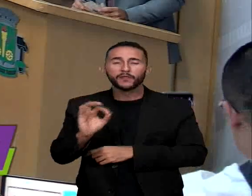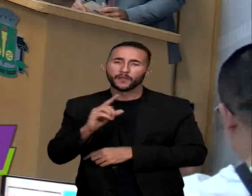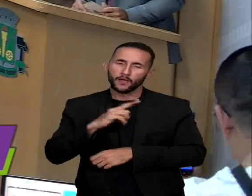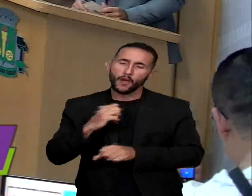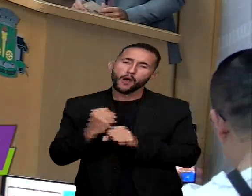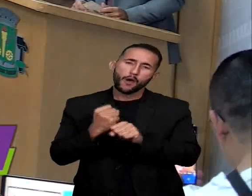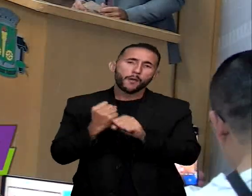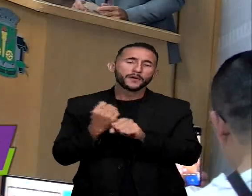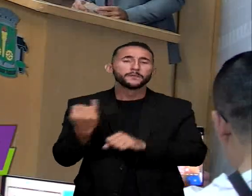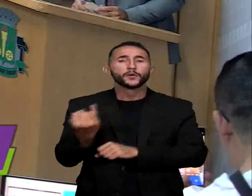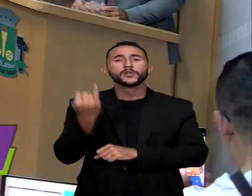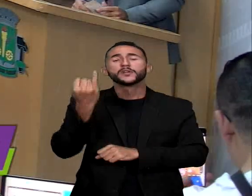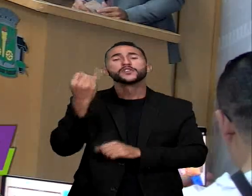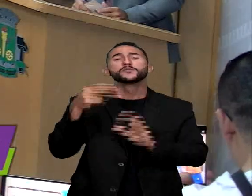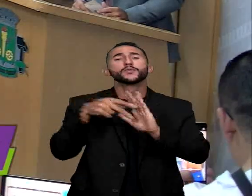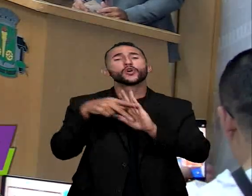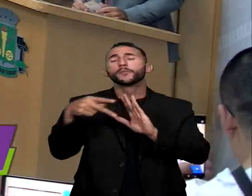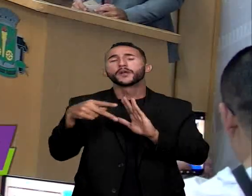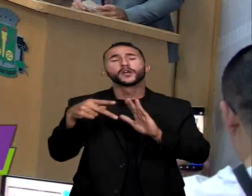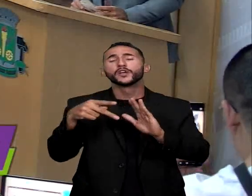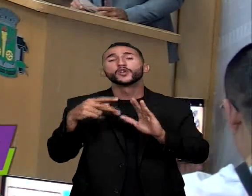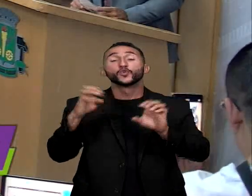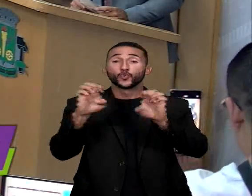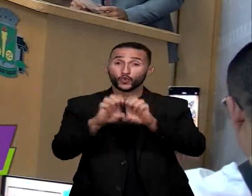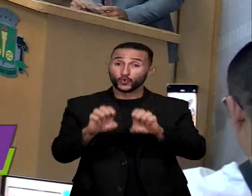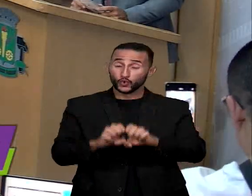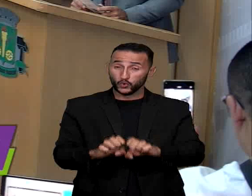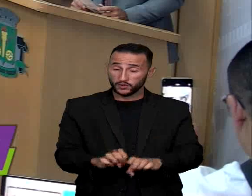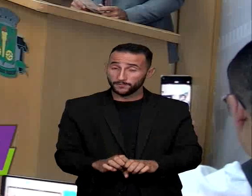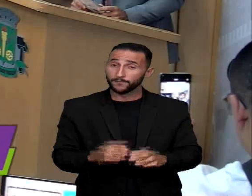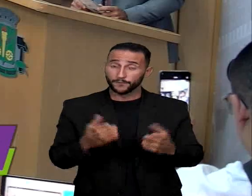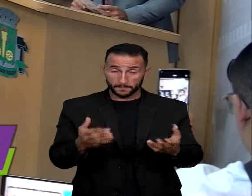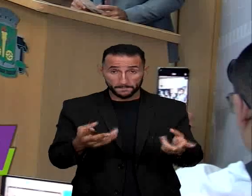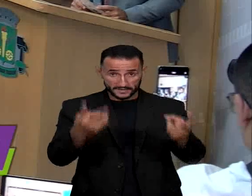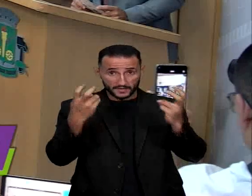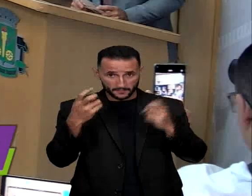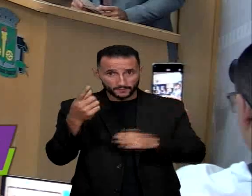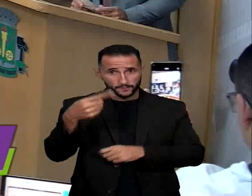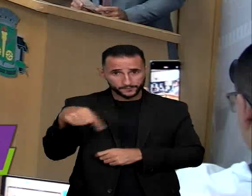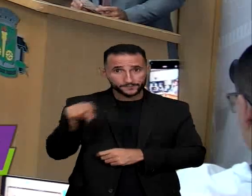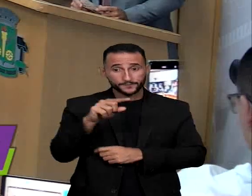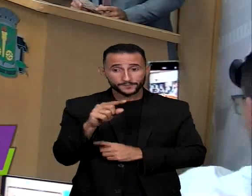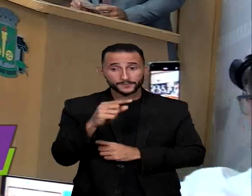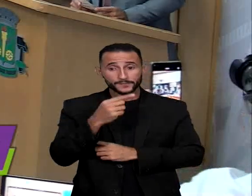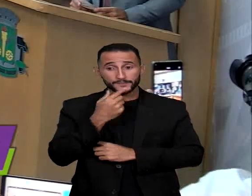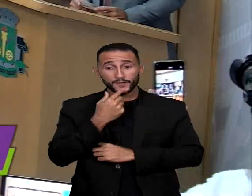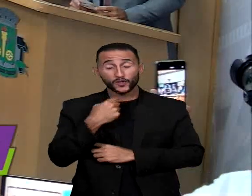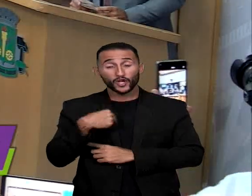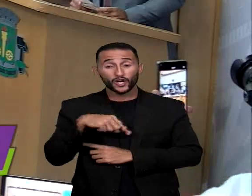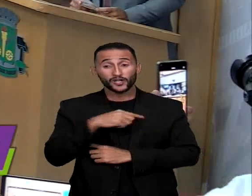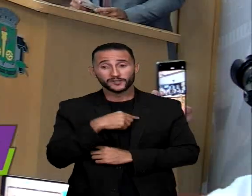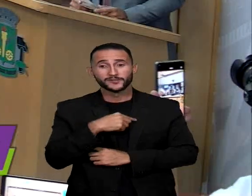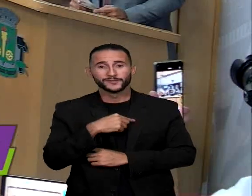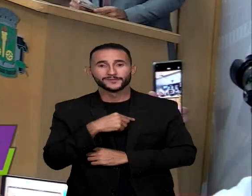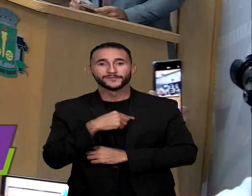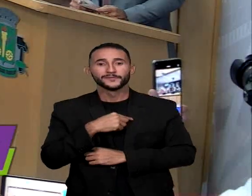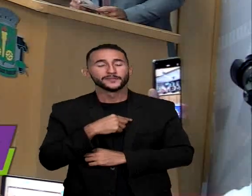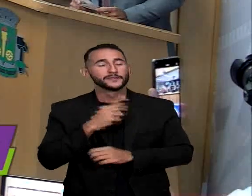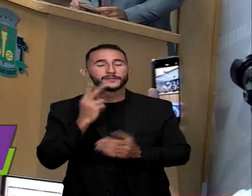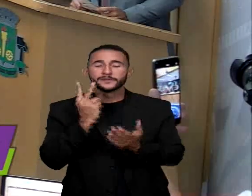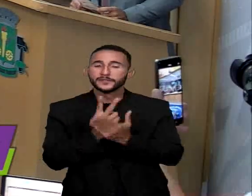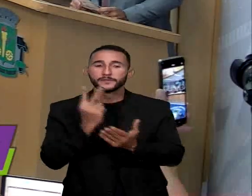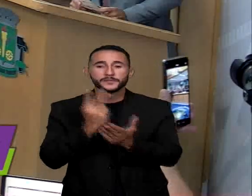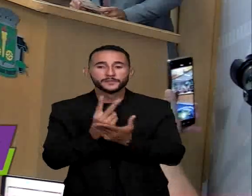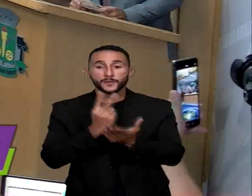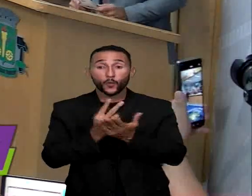infraestrutura de zeladoria vejam vocês que a gente todo início de